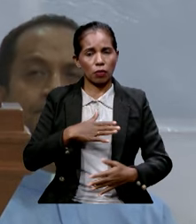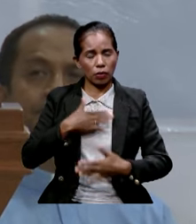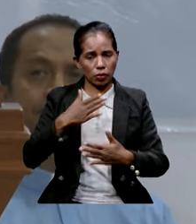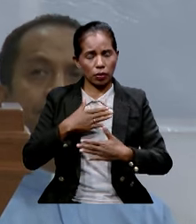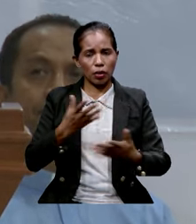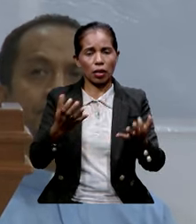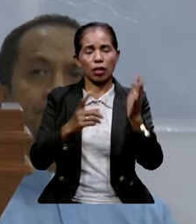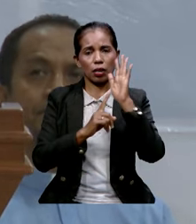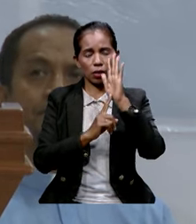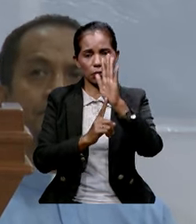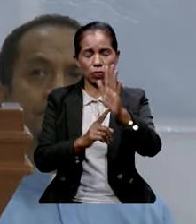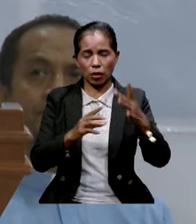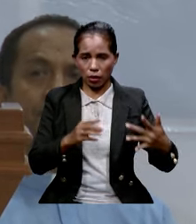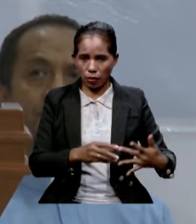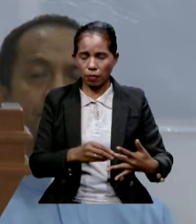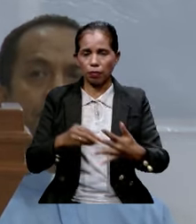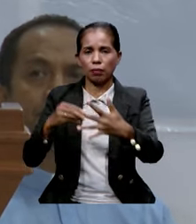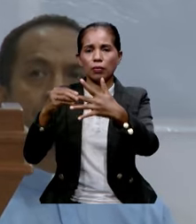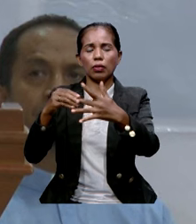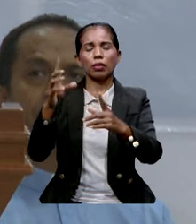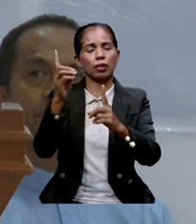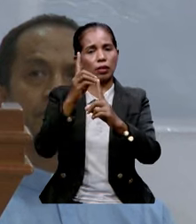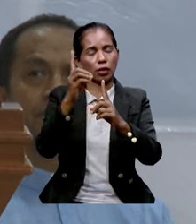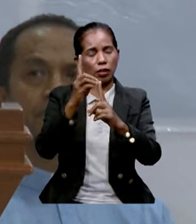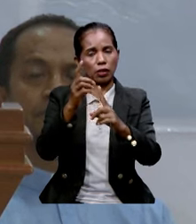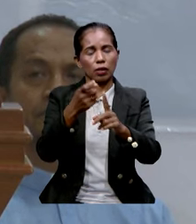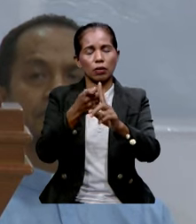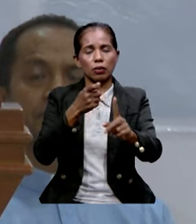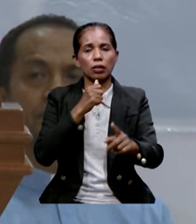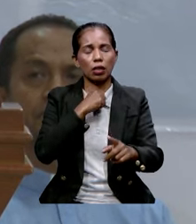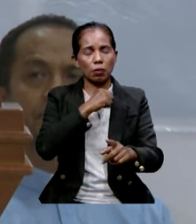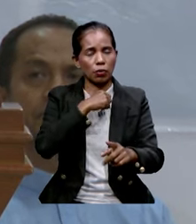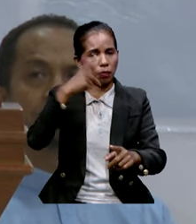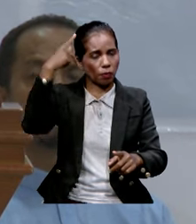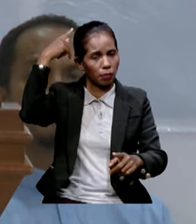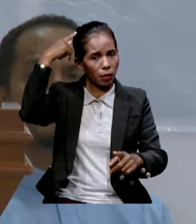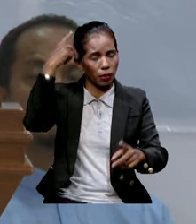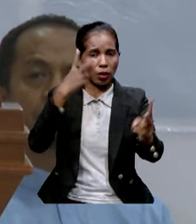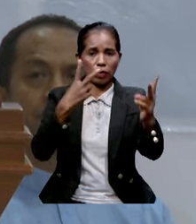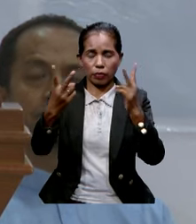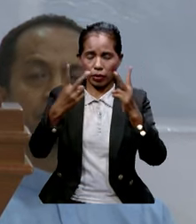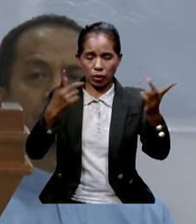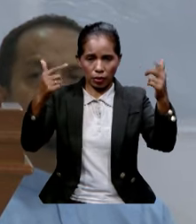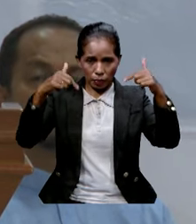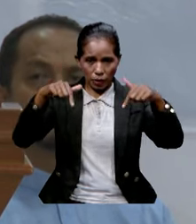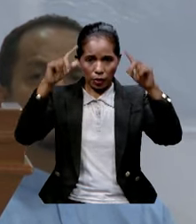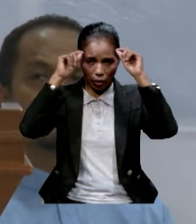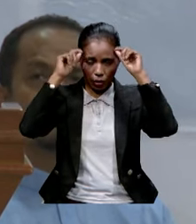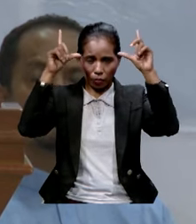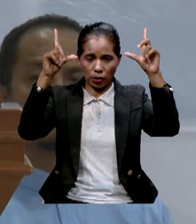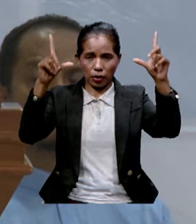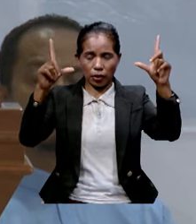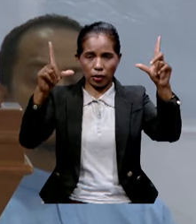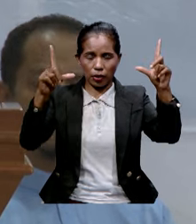fasai oficialmente data kusi sua santidade ne visita apostolica mai ha Timor Leste